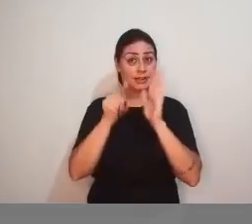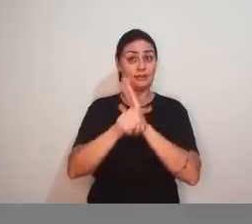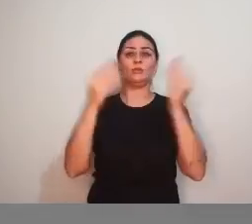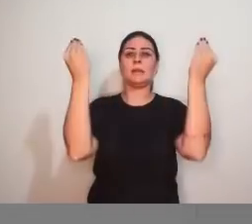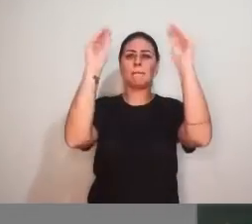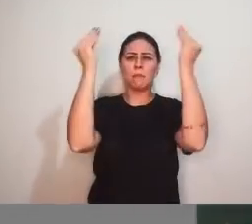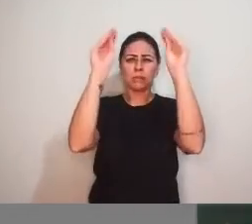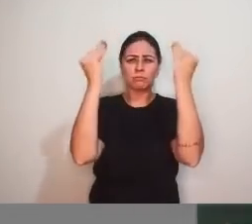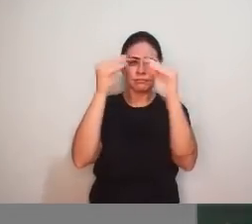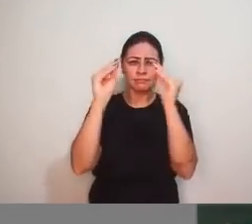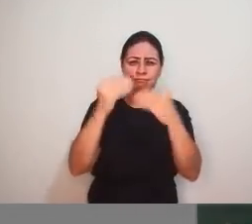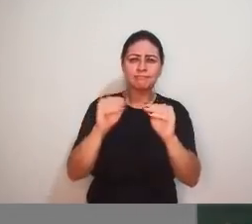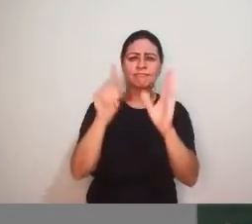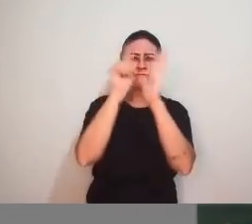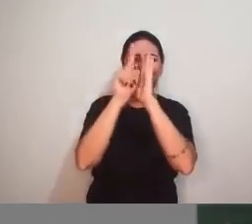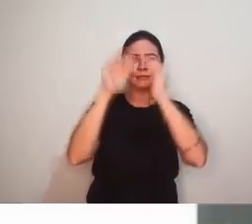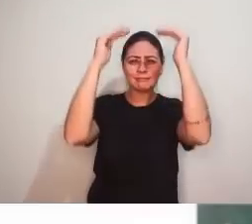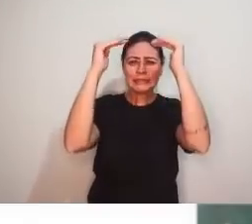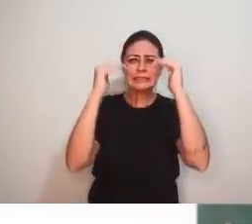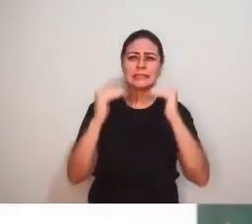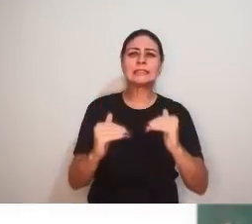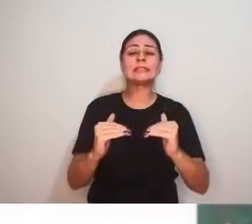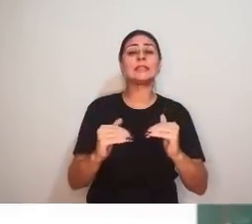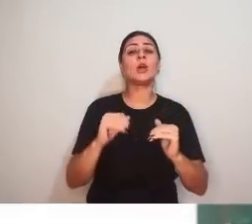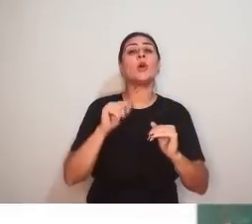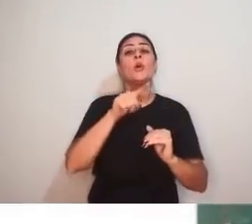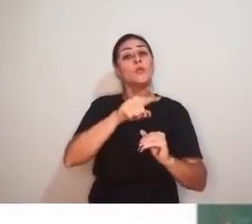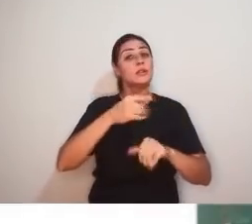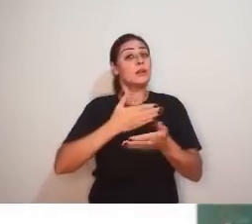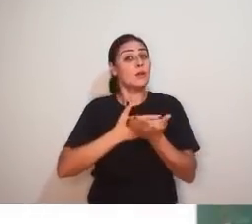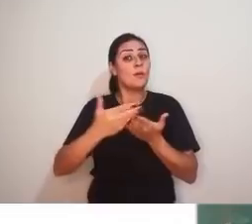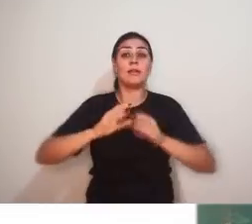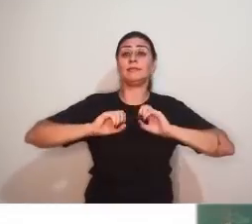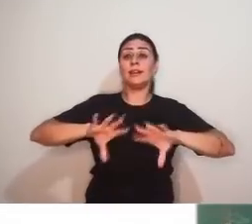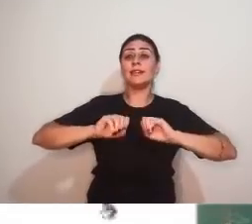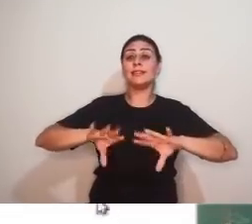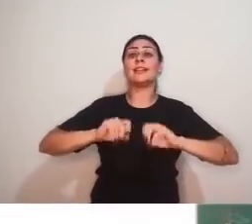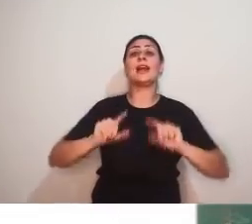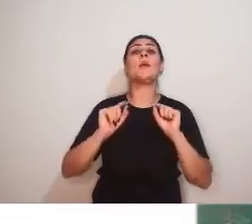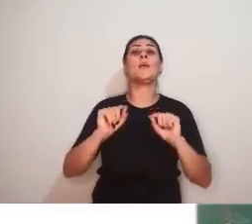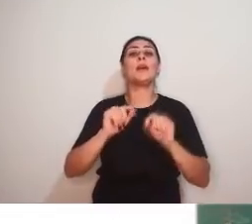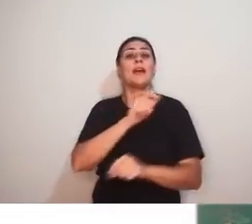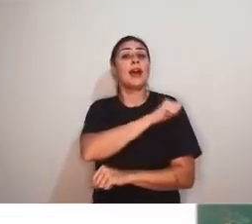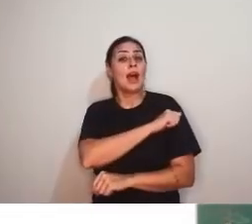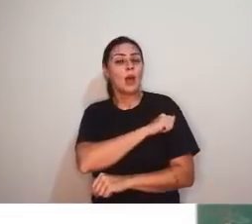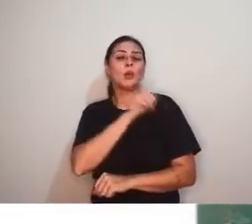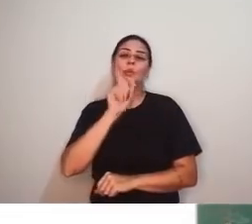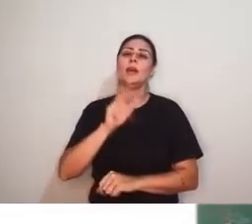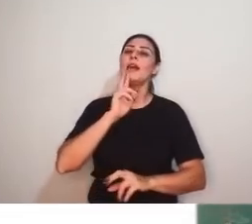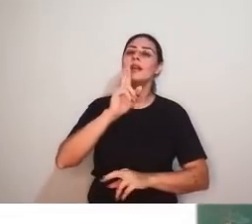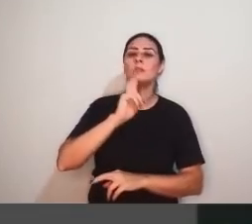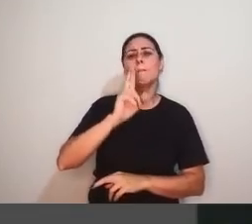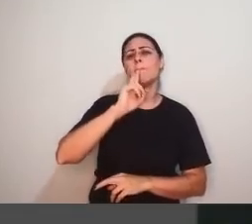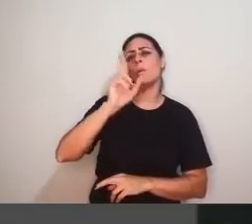coloca lá o seu grupo de questões, e aí nesse grupo de questões você vai trabalhando, né, para que o